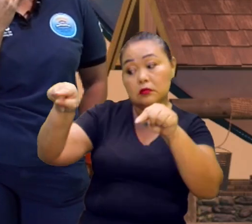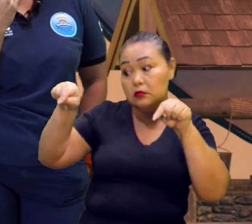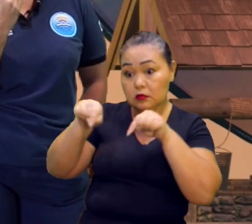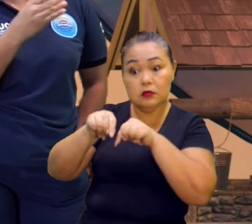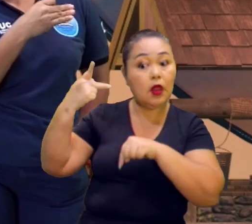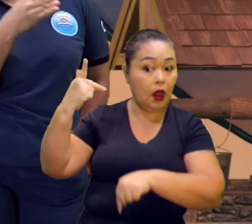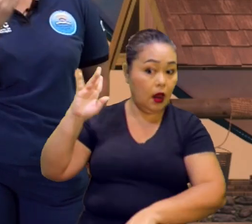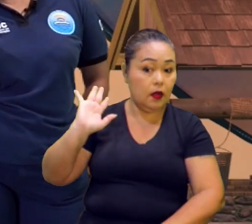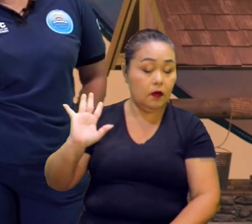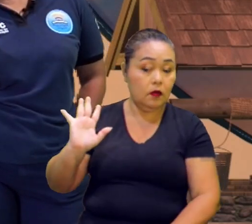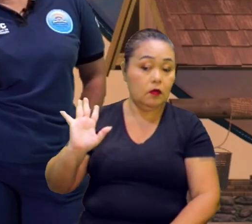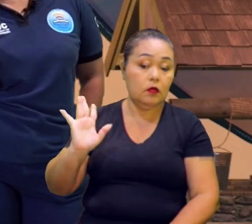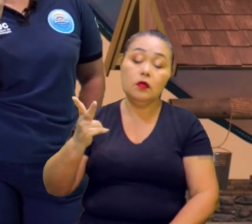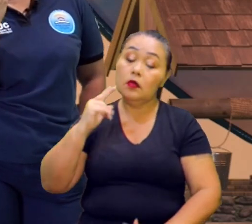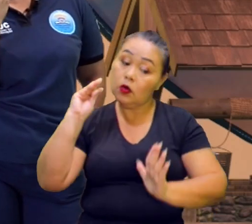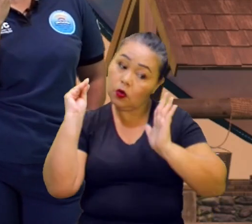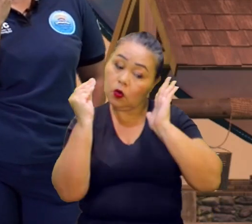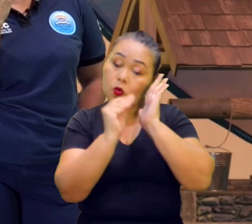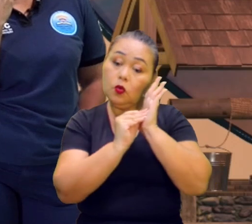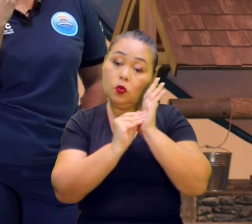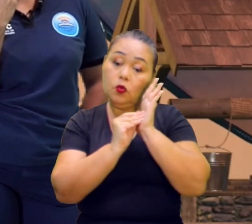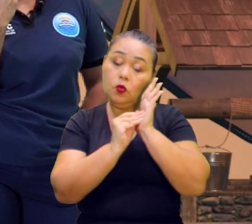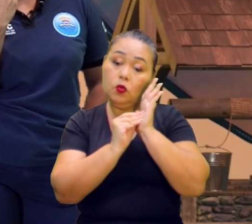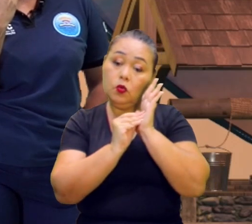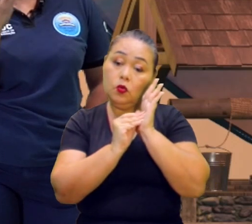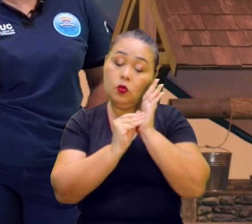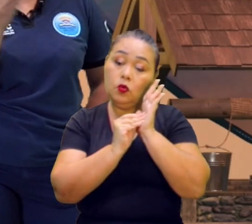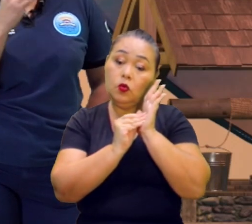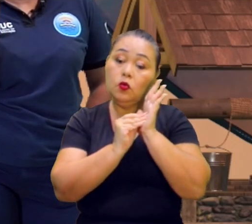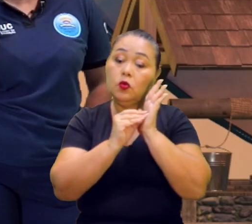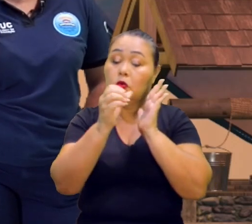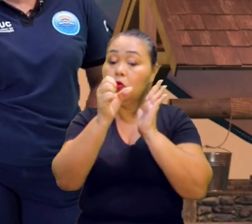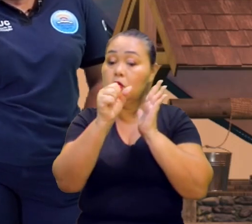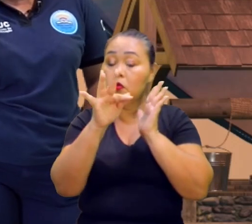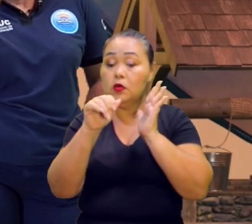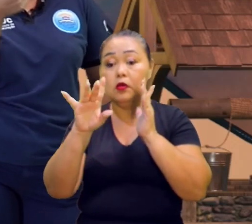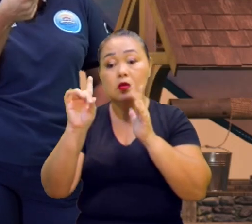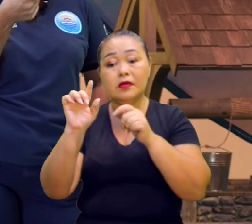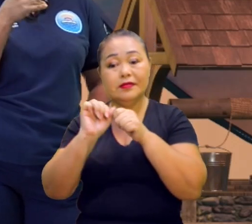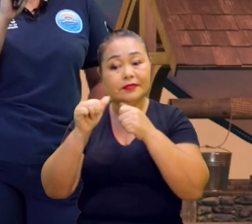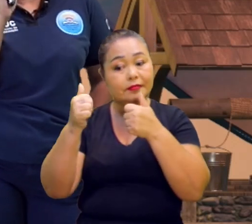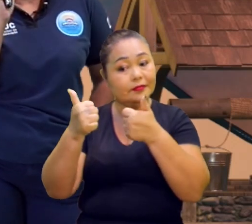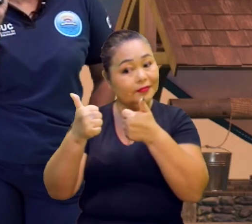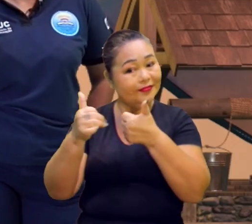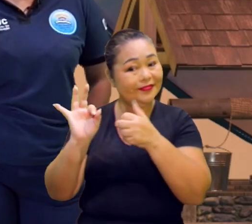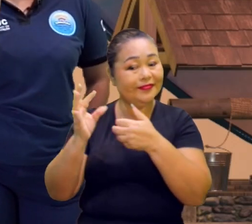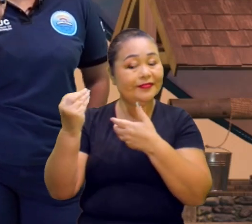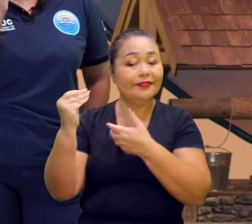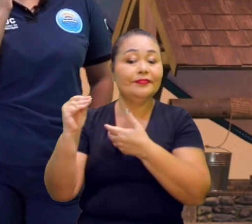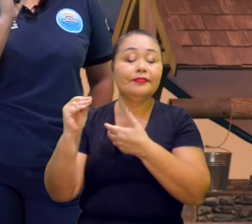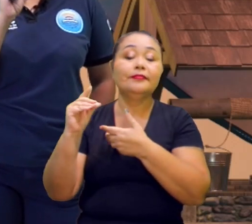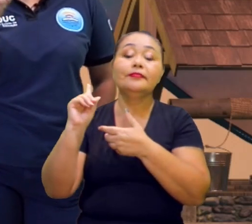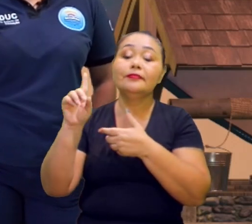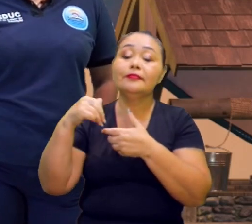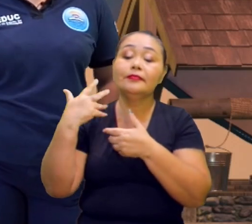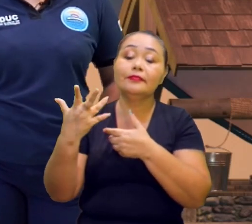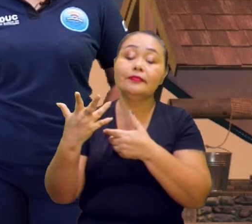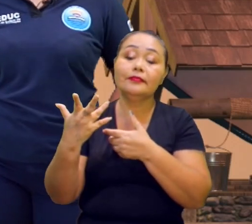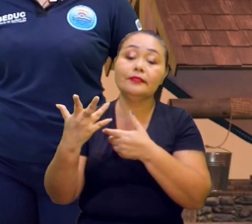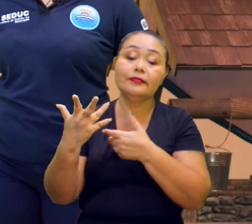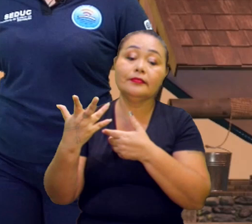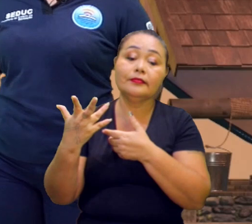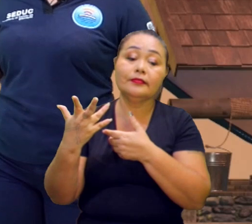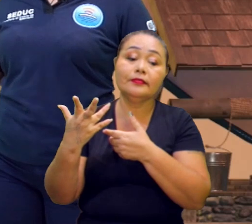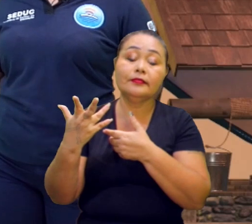ambiente. Aí, se você colocou ali como o recurso do SAF, você já está um ponto positivo. Mas vamos lá. E